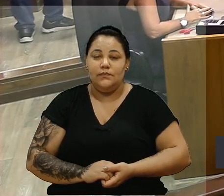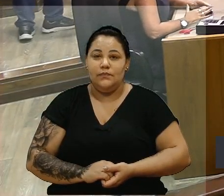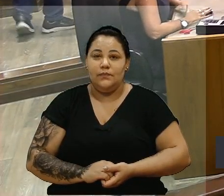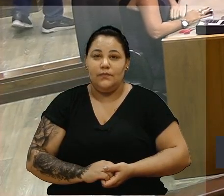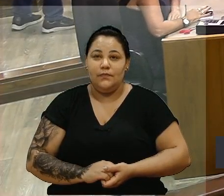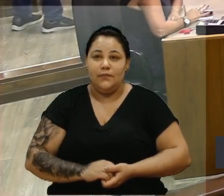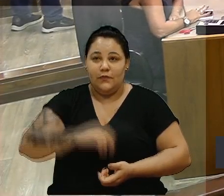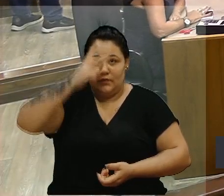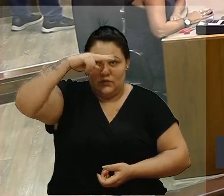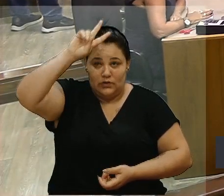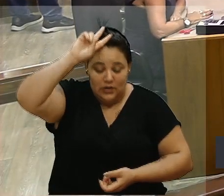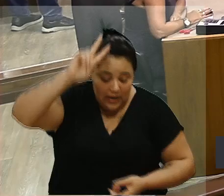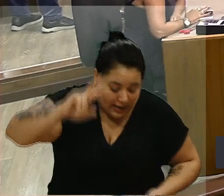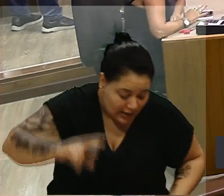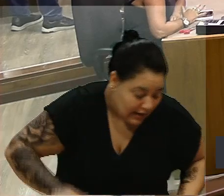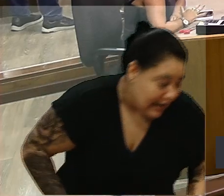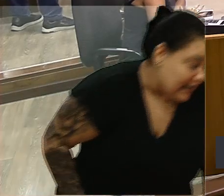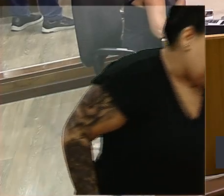da Rosa.